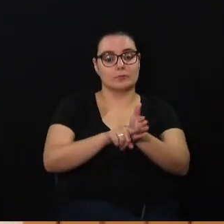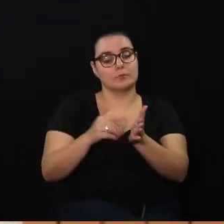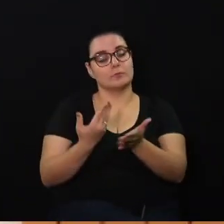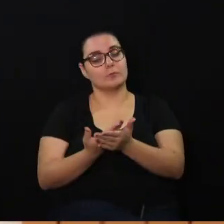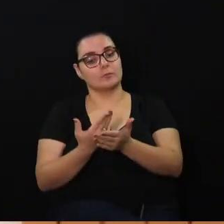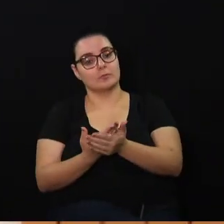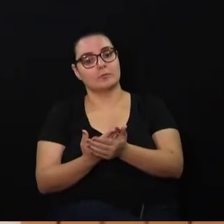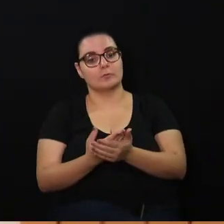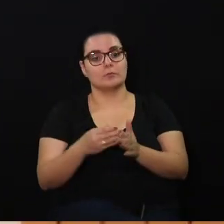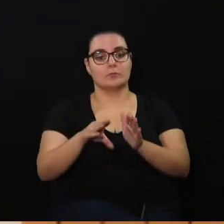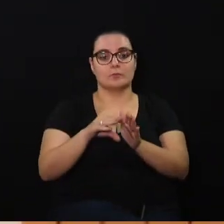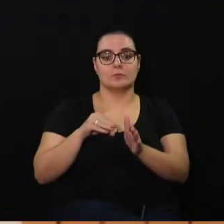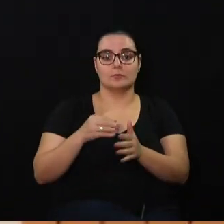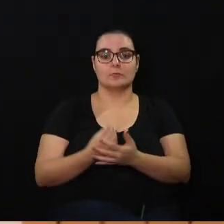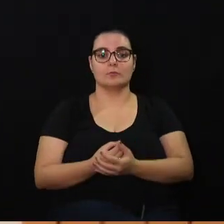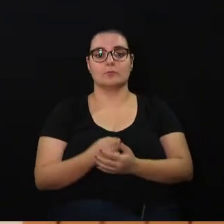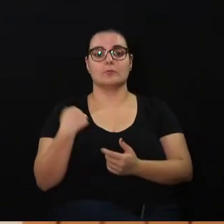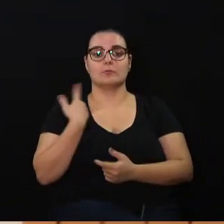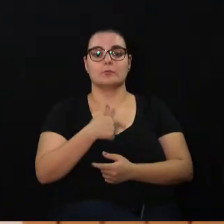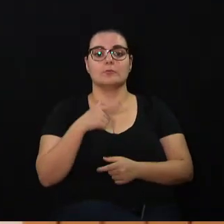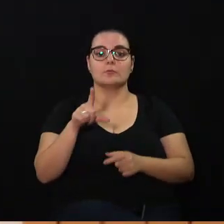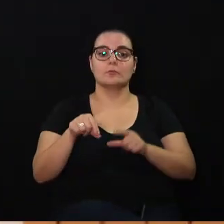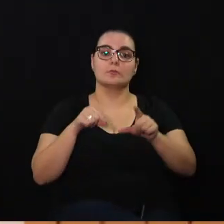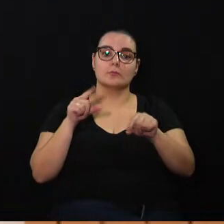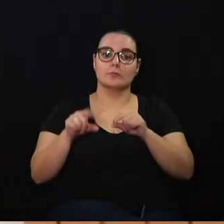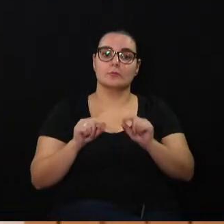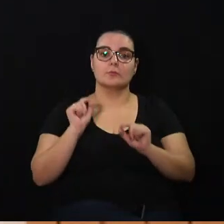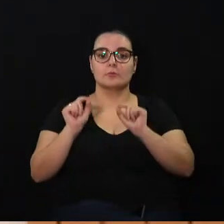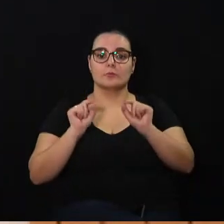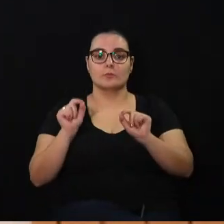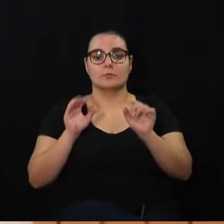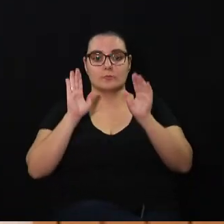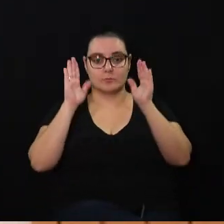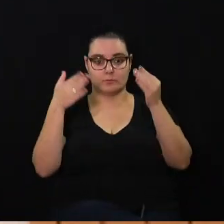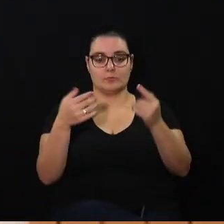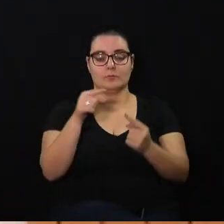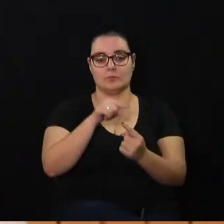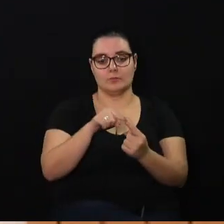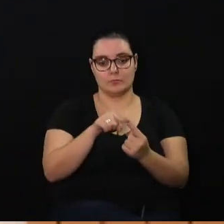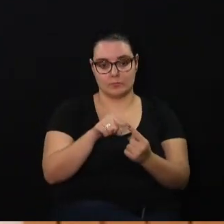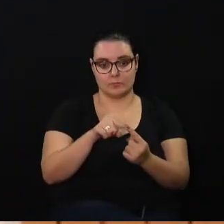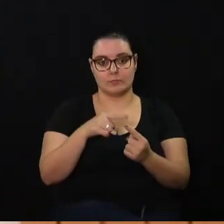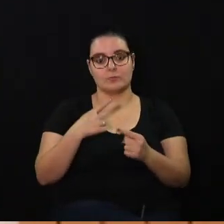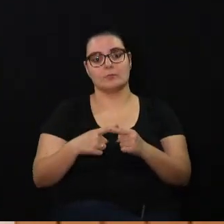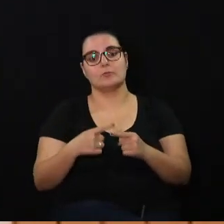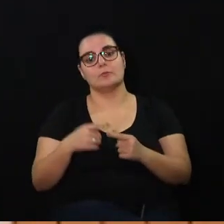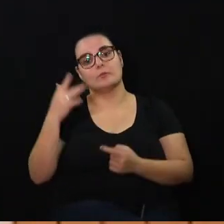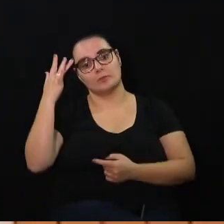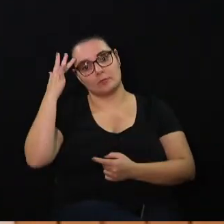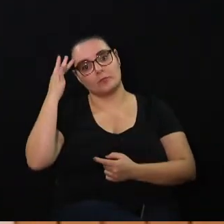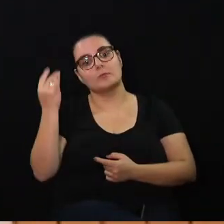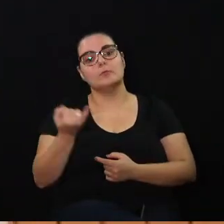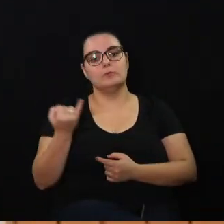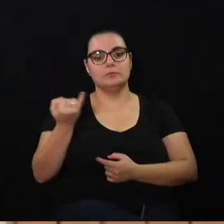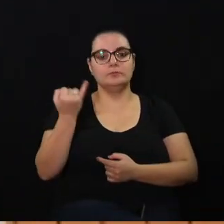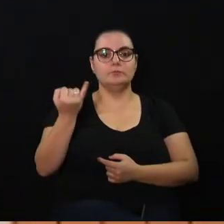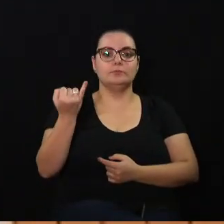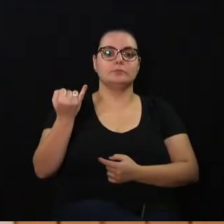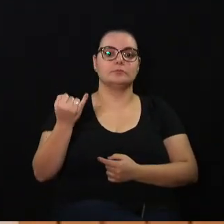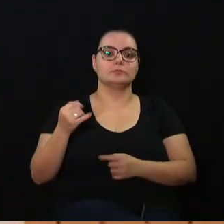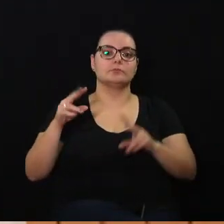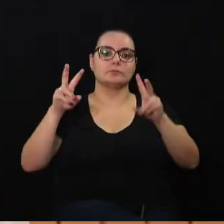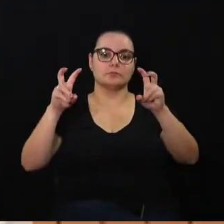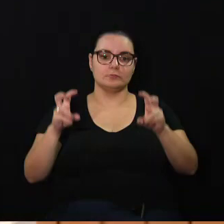gente escolheu é esse foco principal por que a gente acha que é muito importante falar sobre as evidências